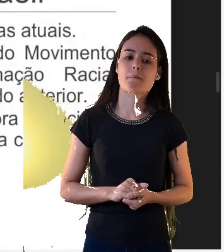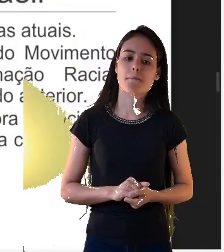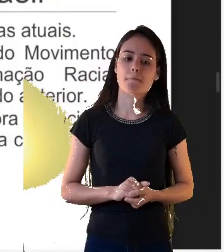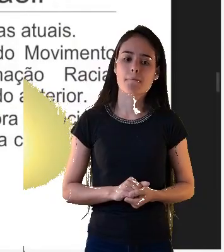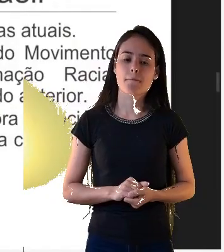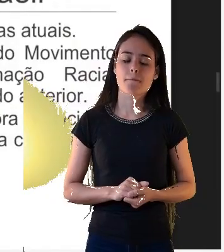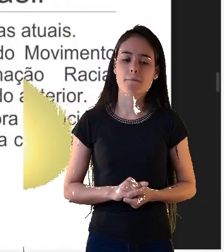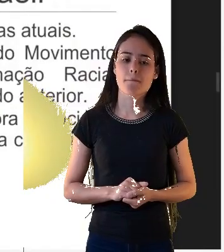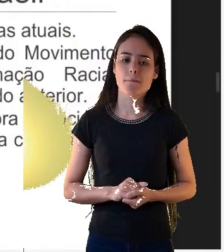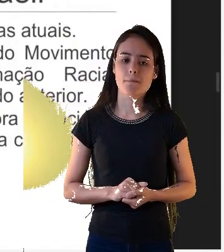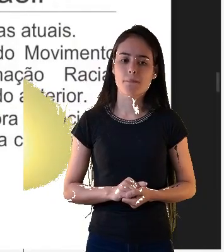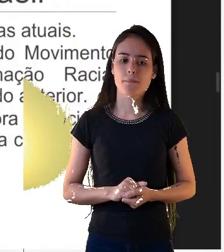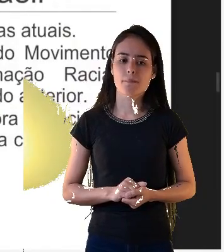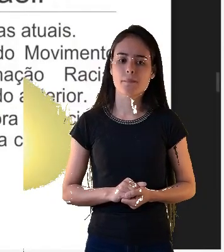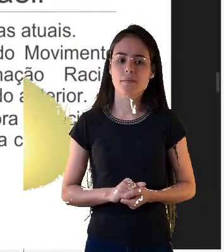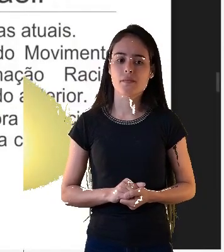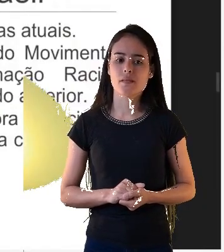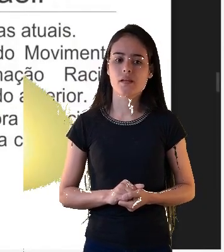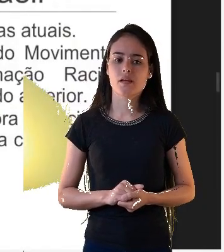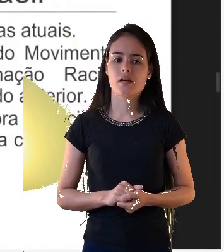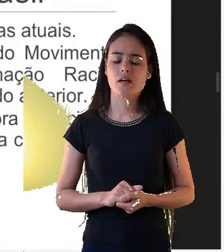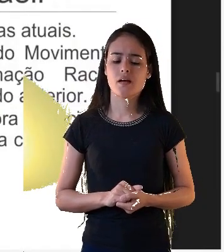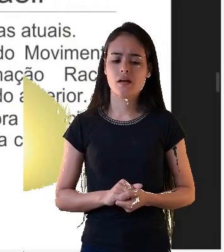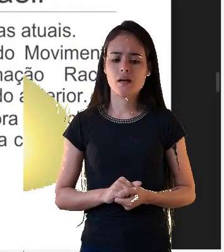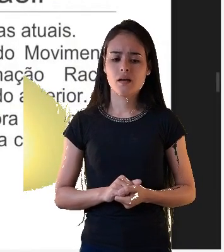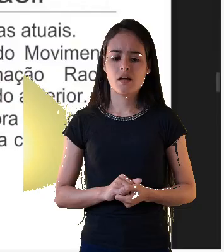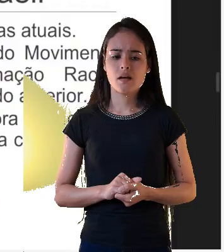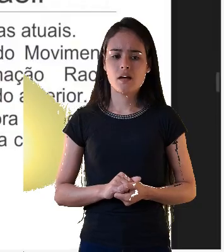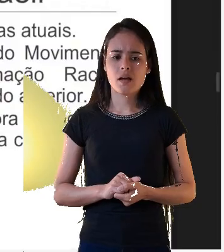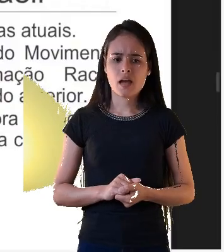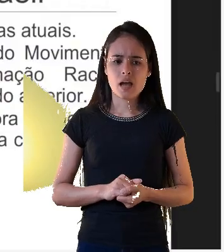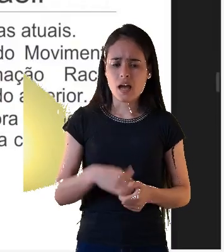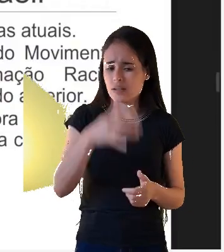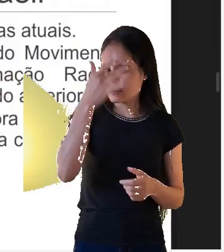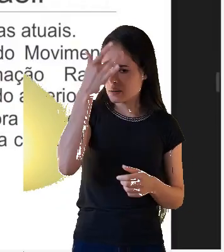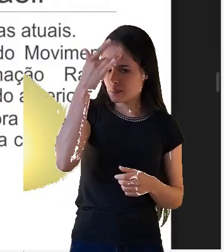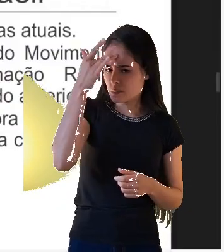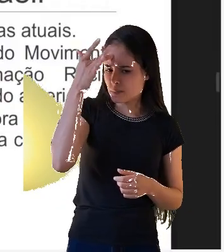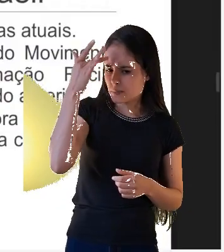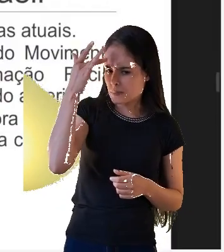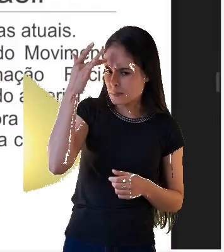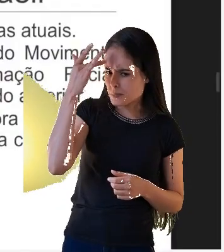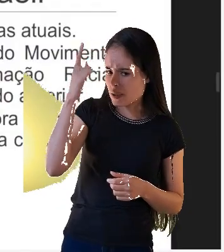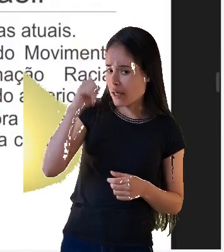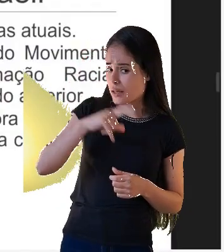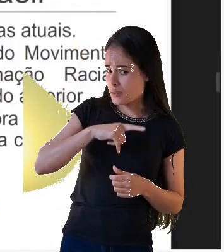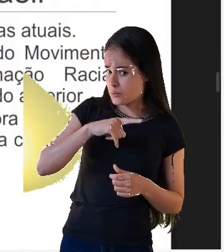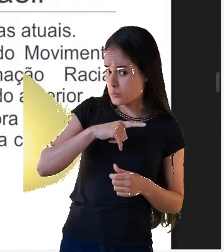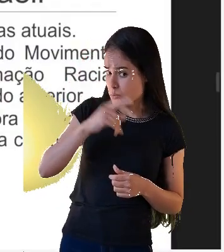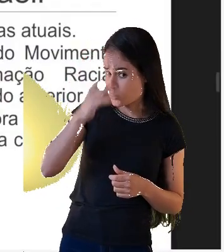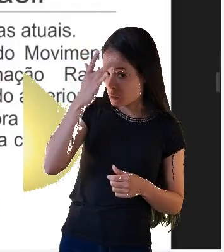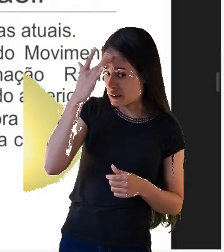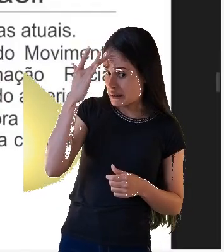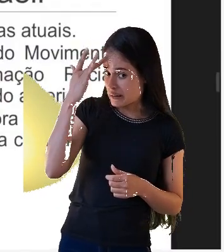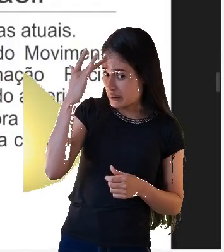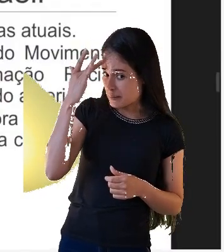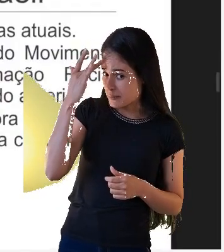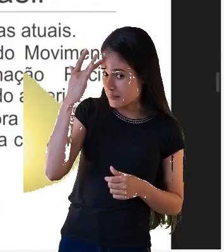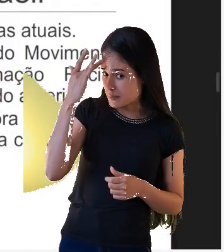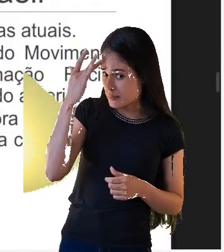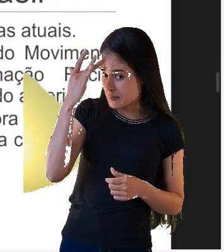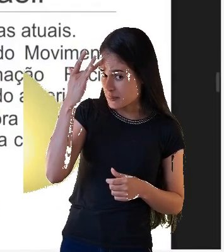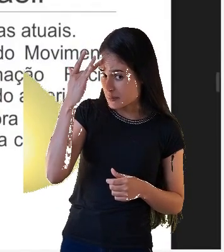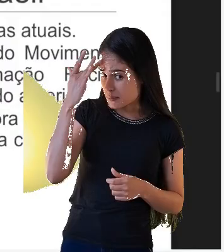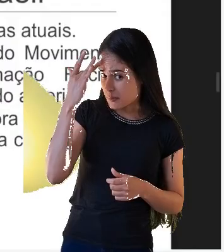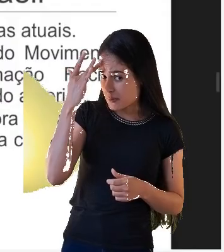deixar disponível para o pessoal o link, que é um vídeo que vai falar sobre